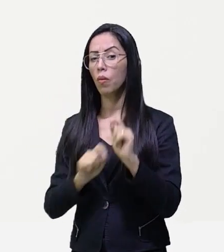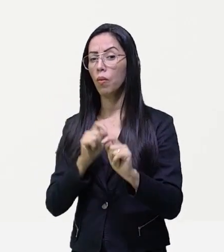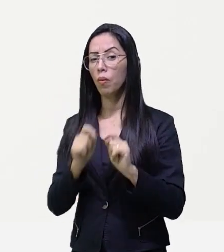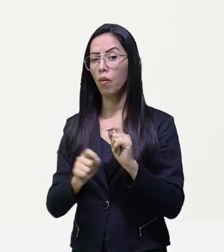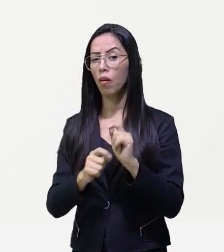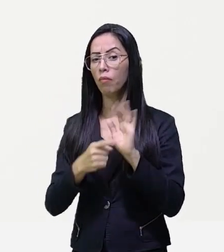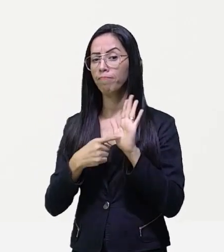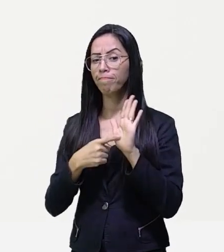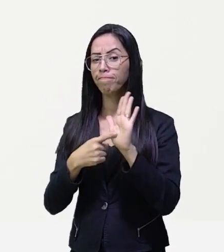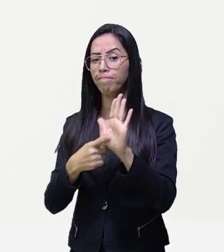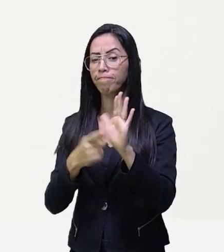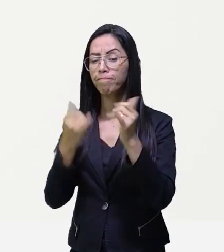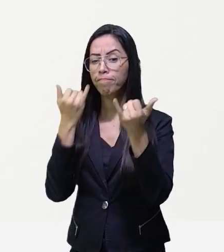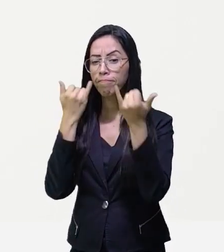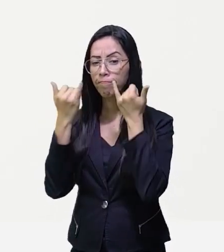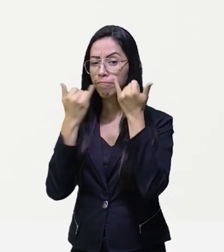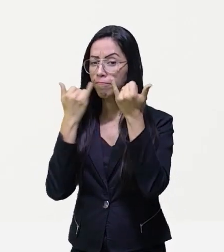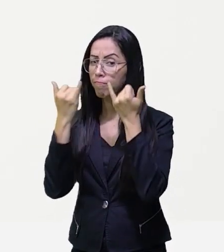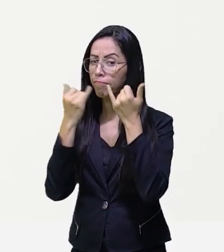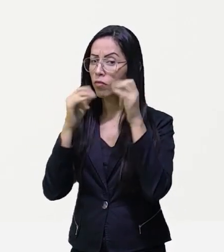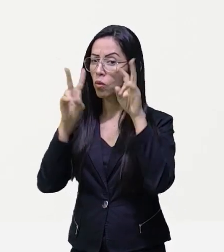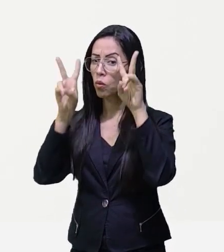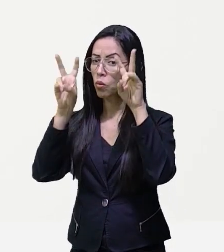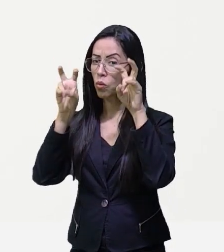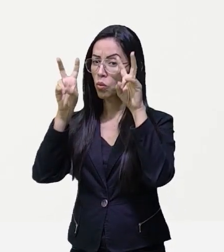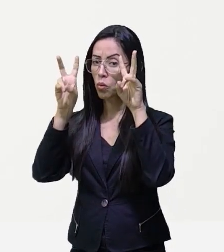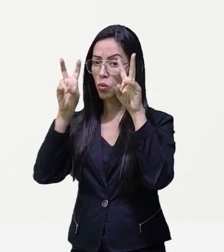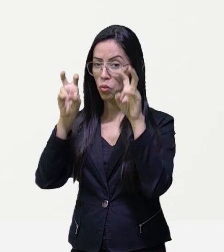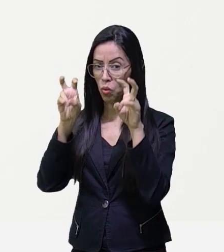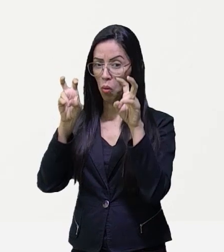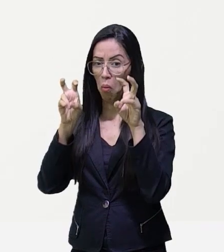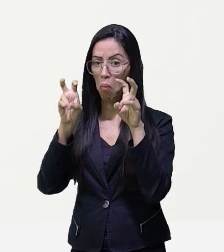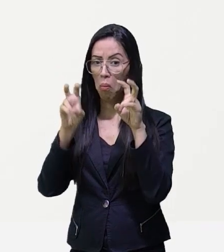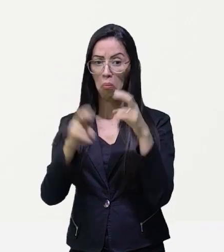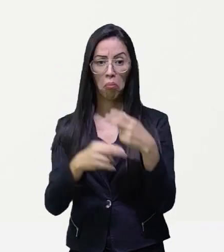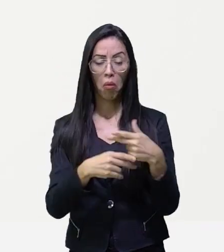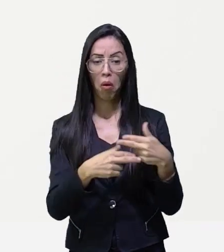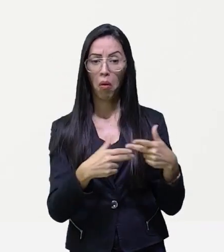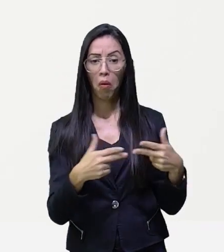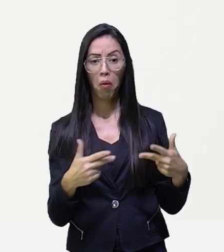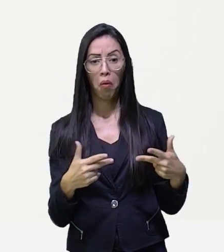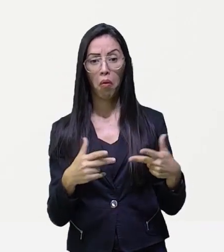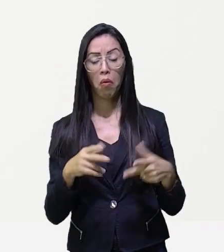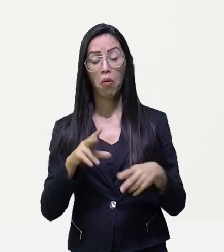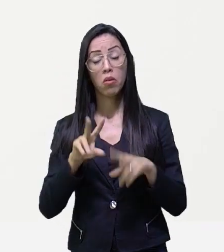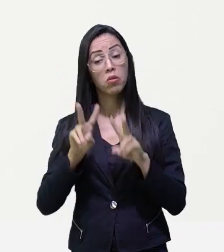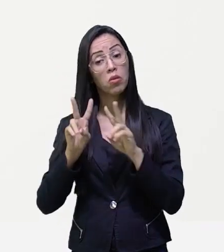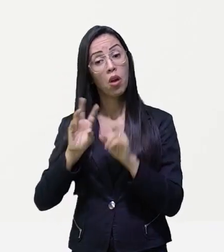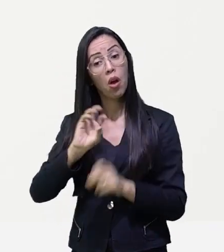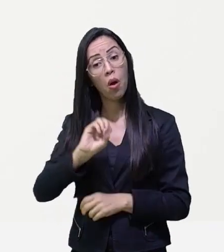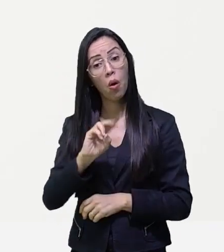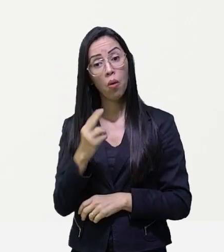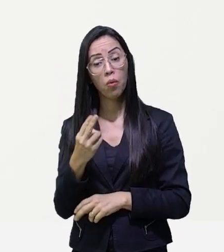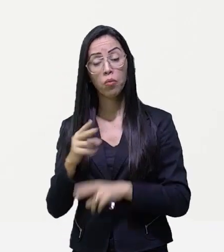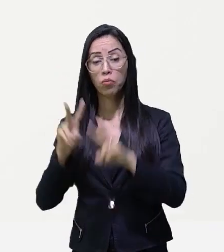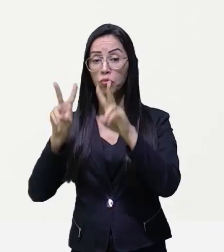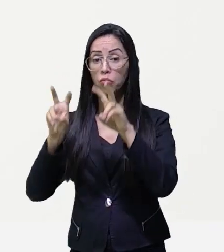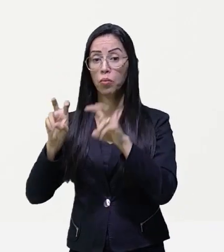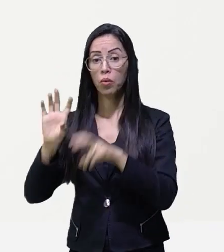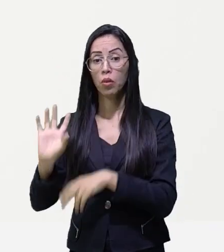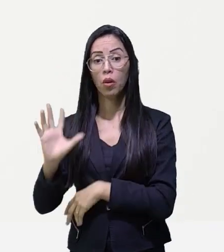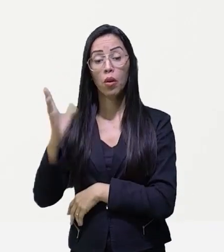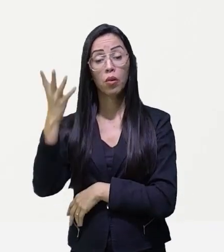de informações sobre um objeto ou sobre um fato através de uma linguagem clara